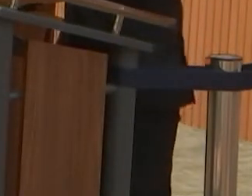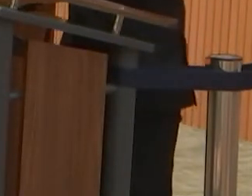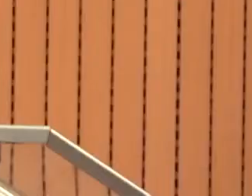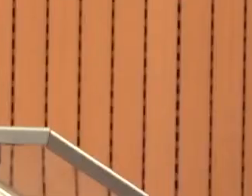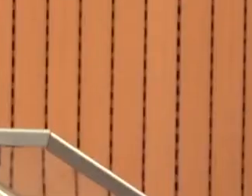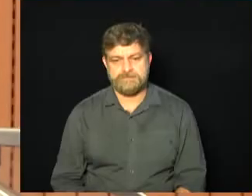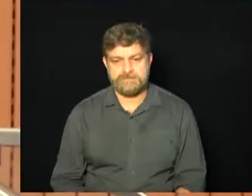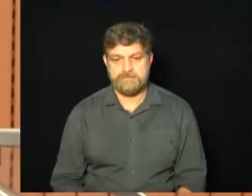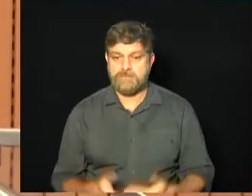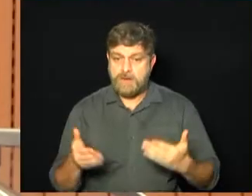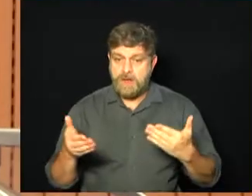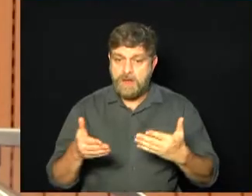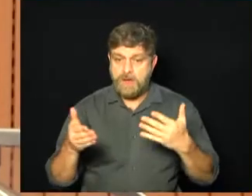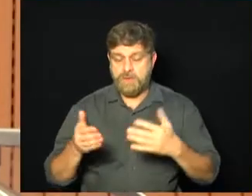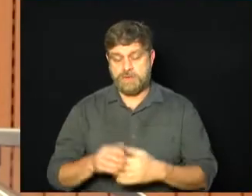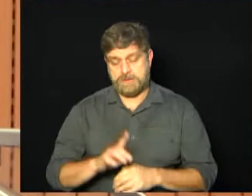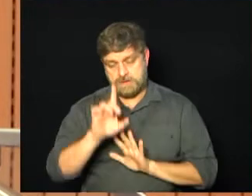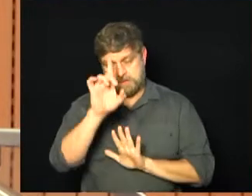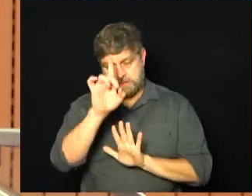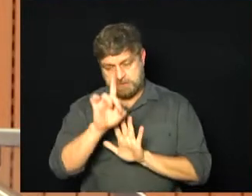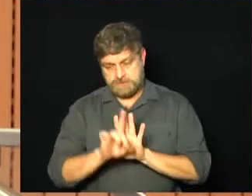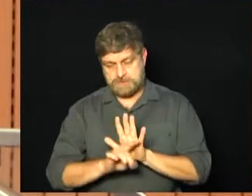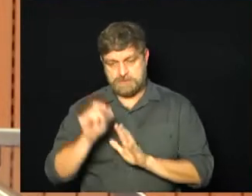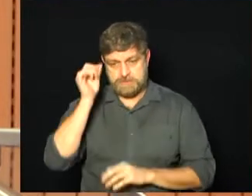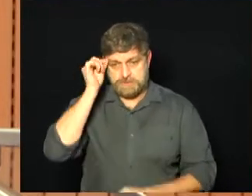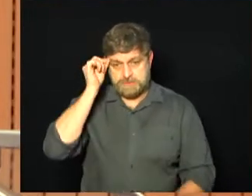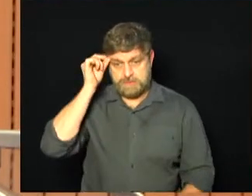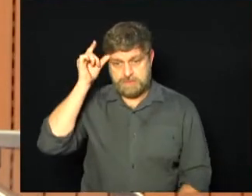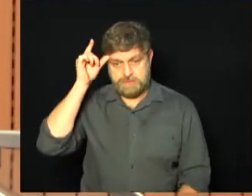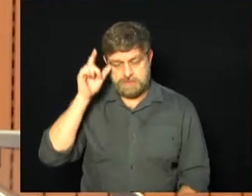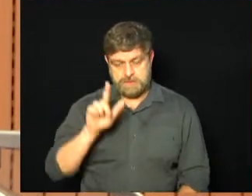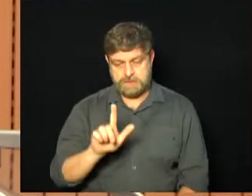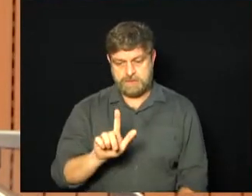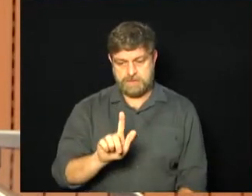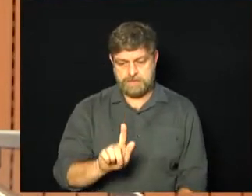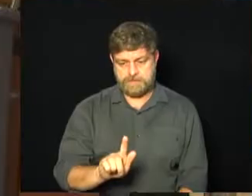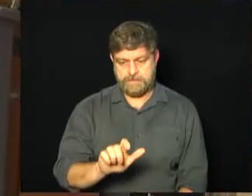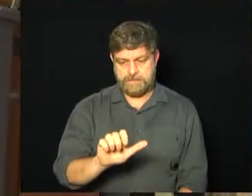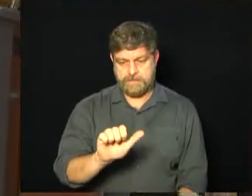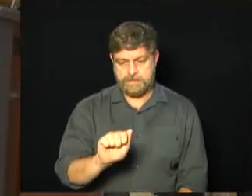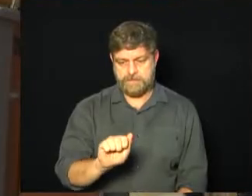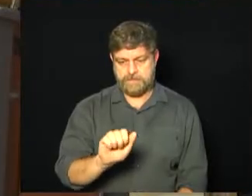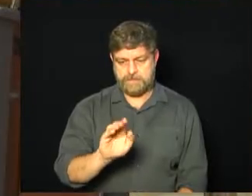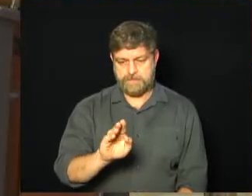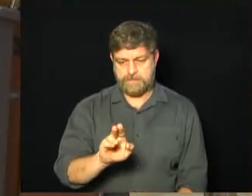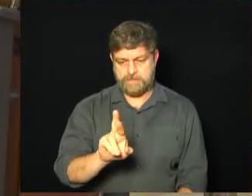E com a palavra agora o diretor de Cultura, senhor Gabriel Rapace.